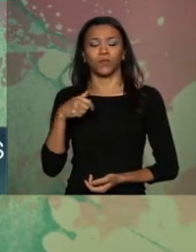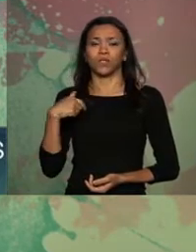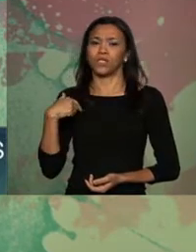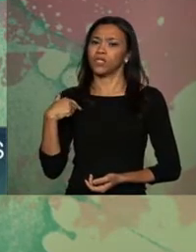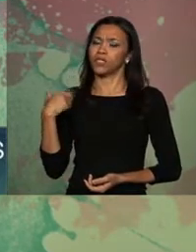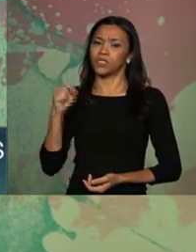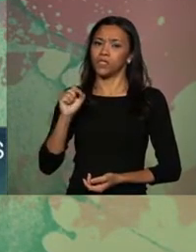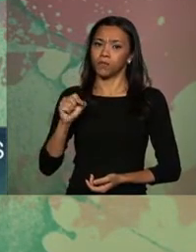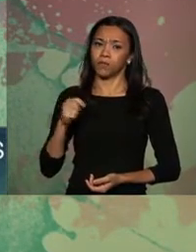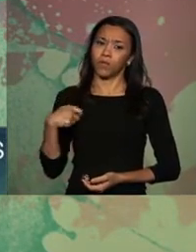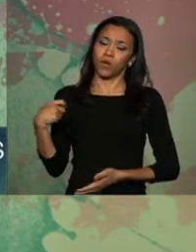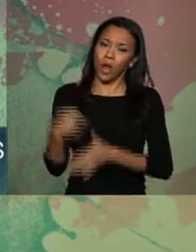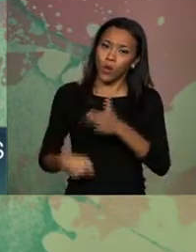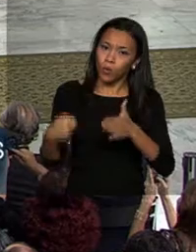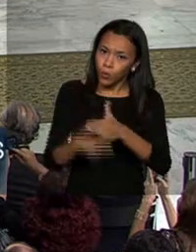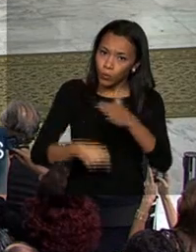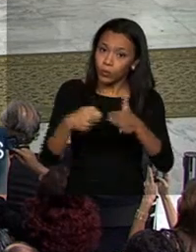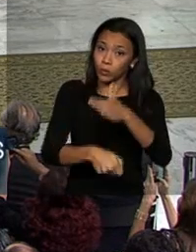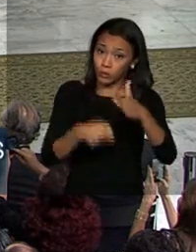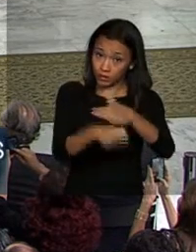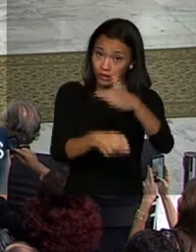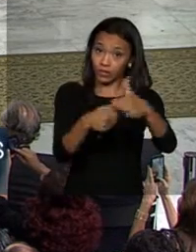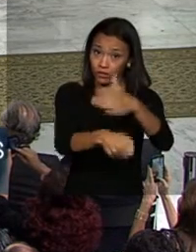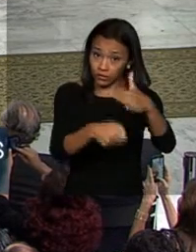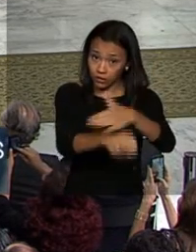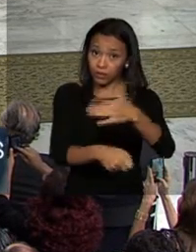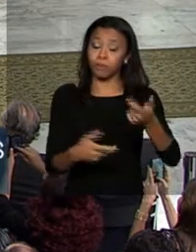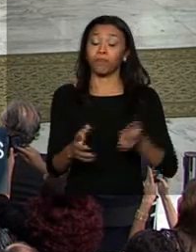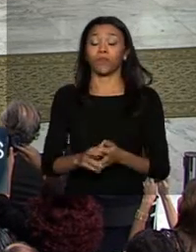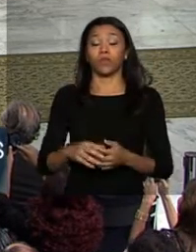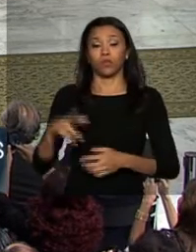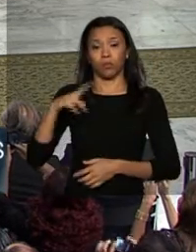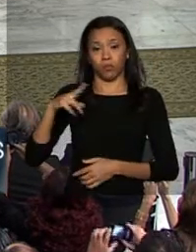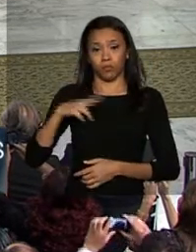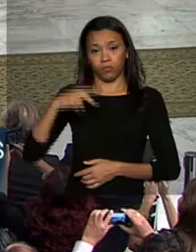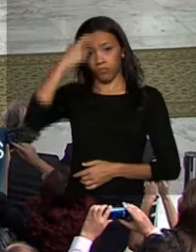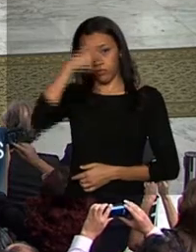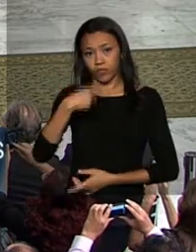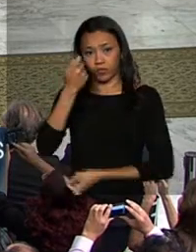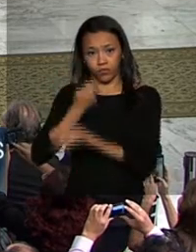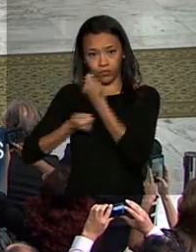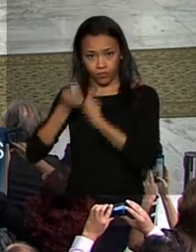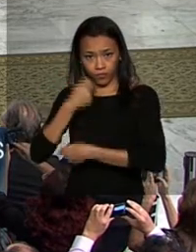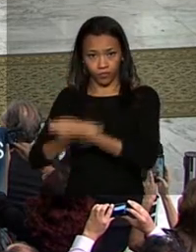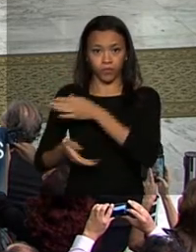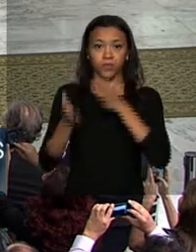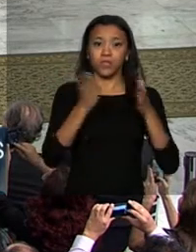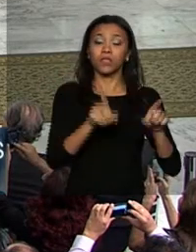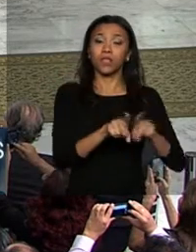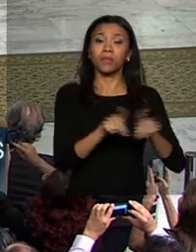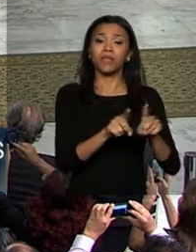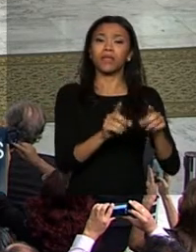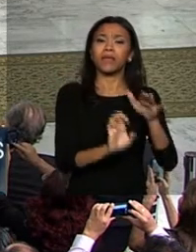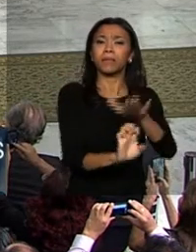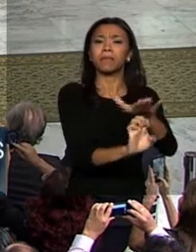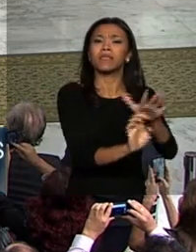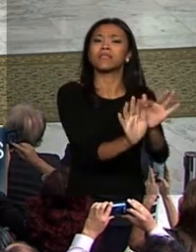defesa da micro e pequena empresa e do microempreendedor individual tem uma pessoa que